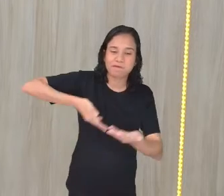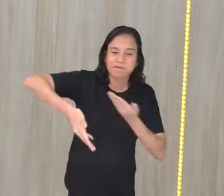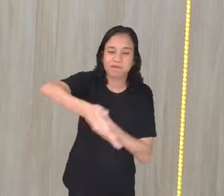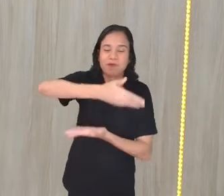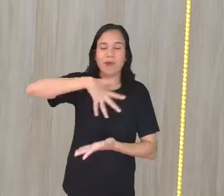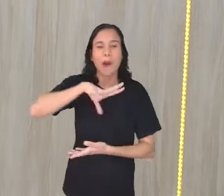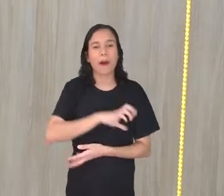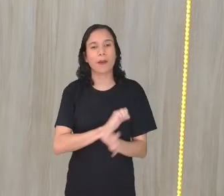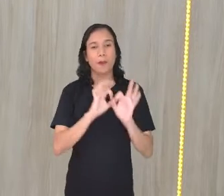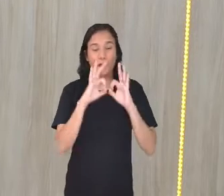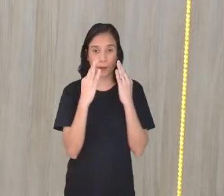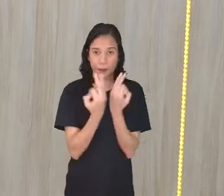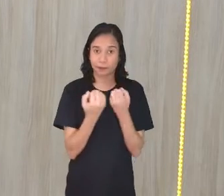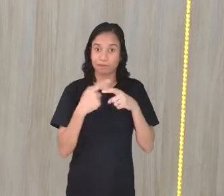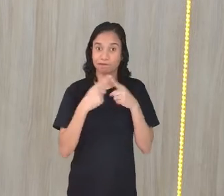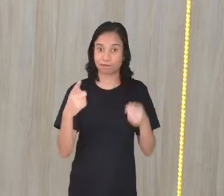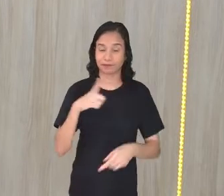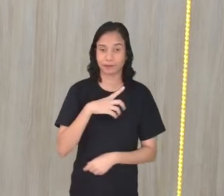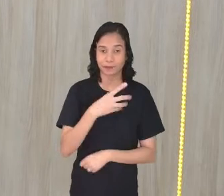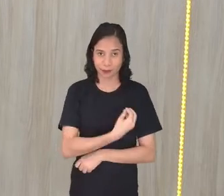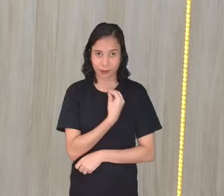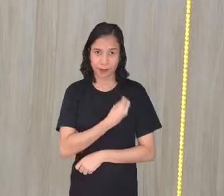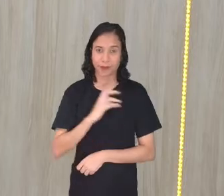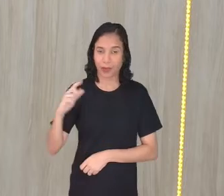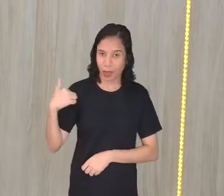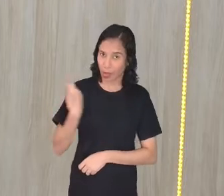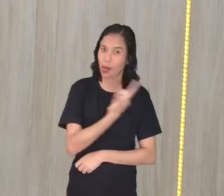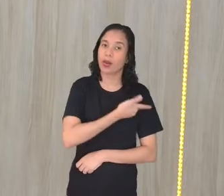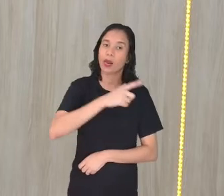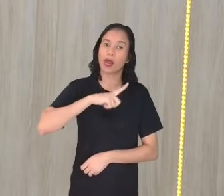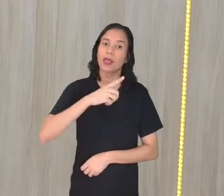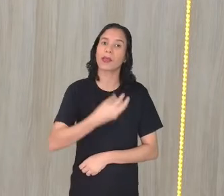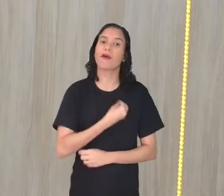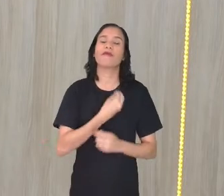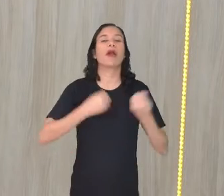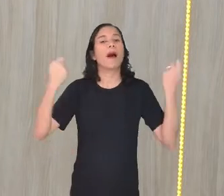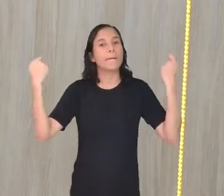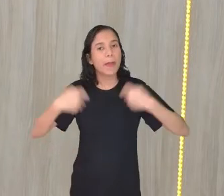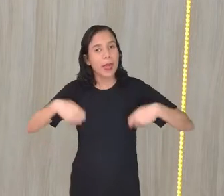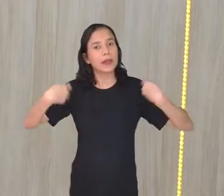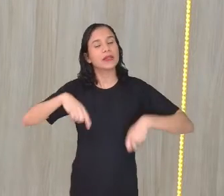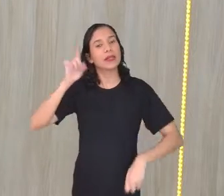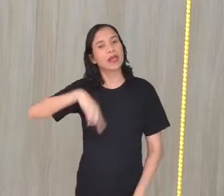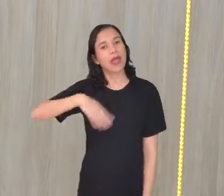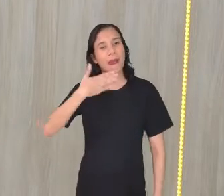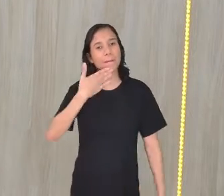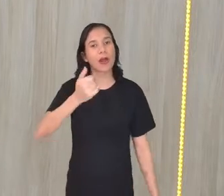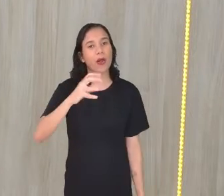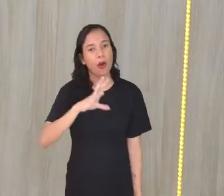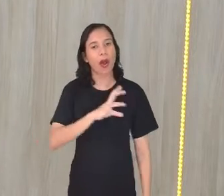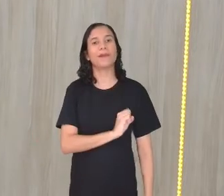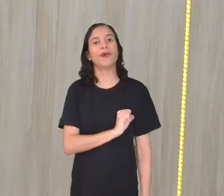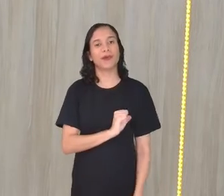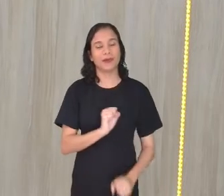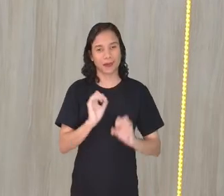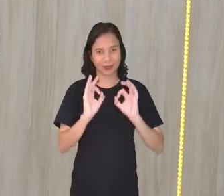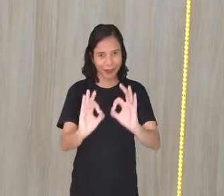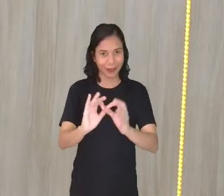sua família. Mas, estando nós vivos, é necessário e é melhor que se ame, tá certo?